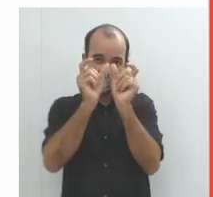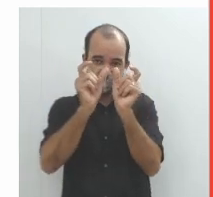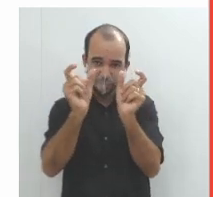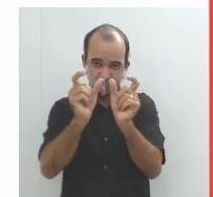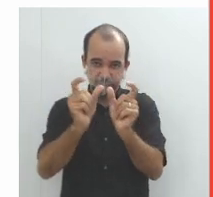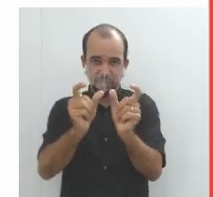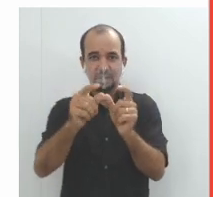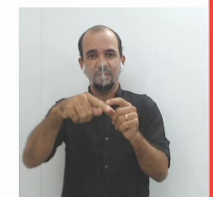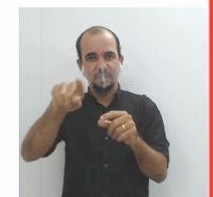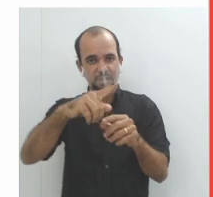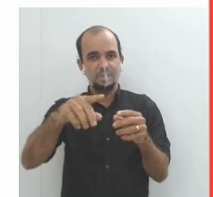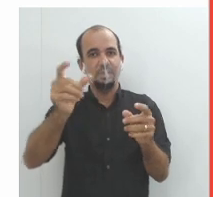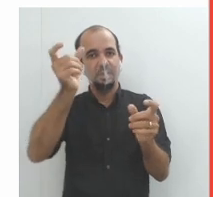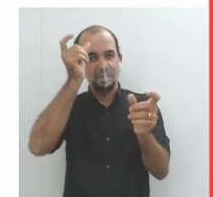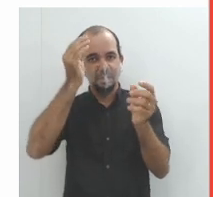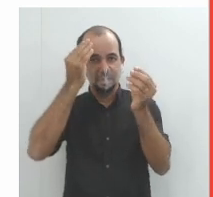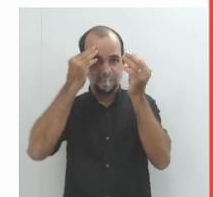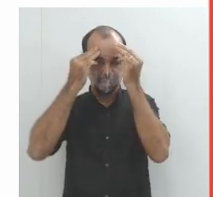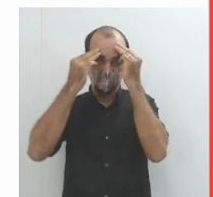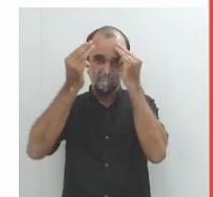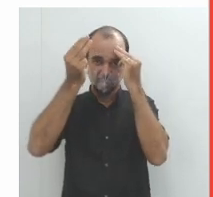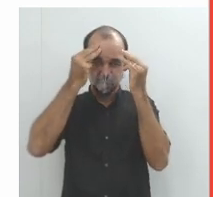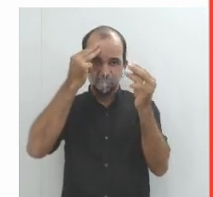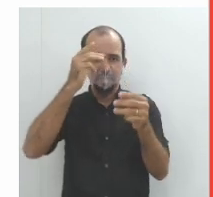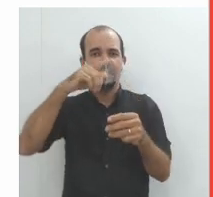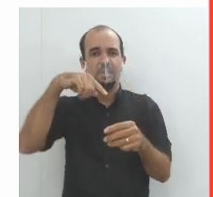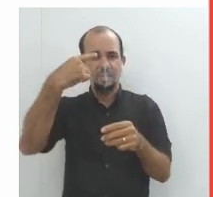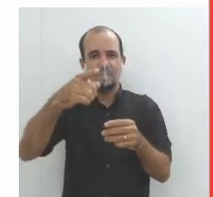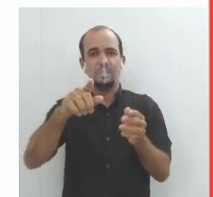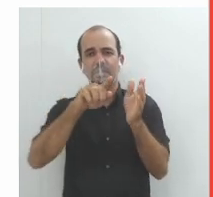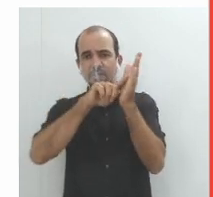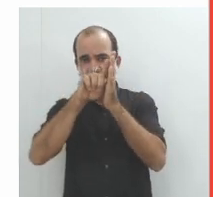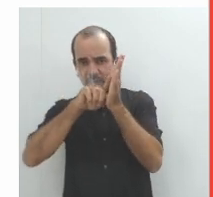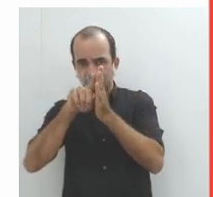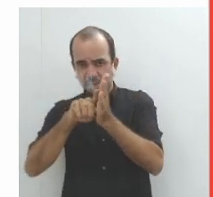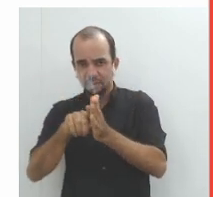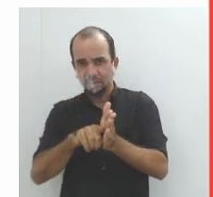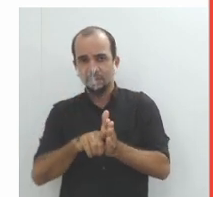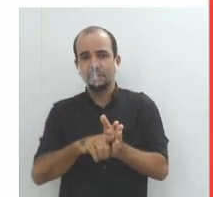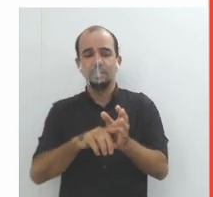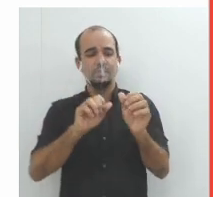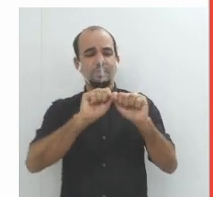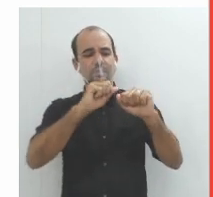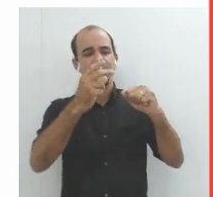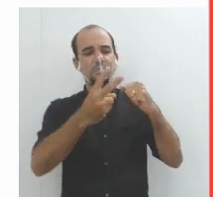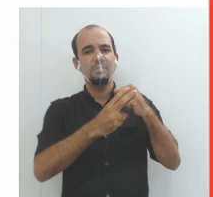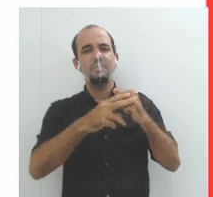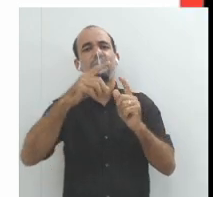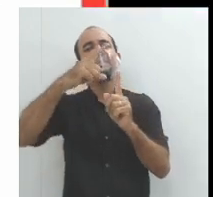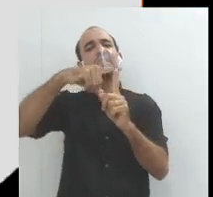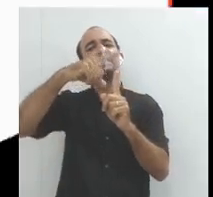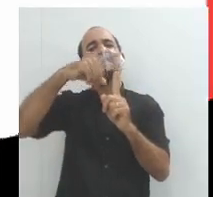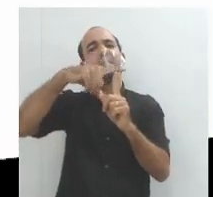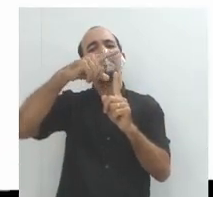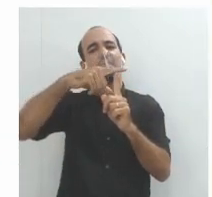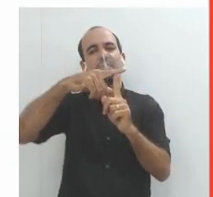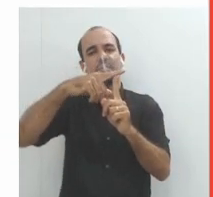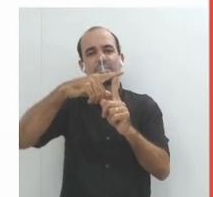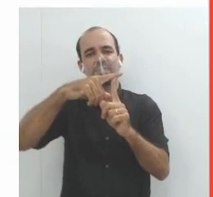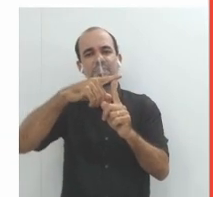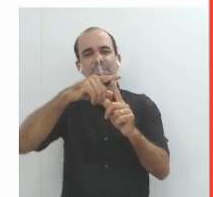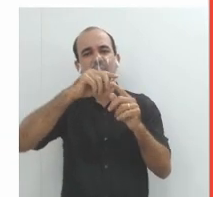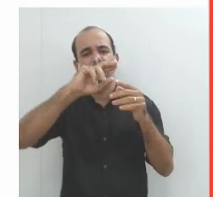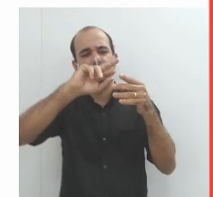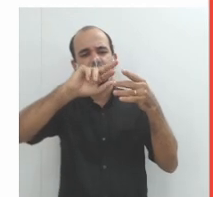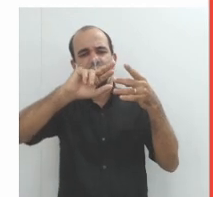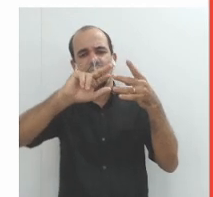uma conferida no livro, na internet, né, de advérbios, de lugar, de modo, de tempo,